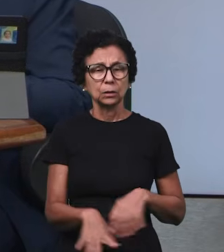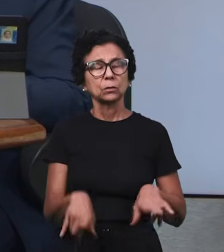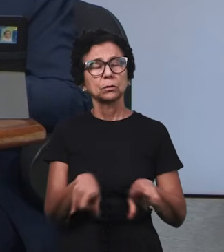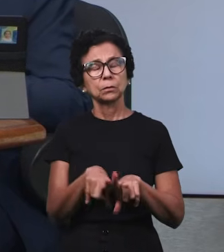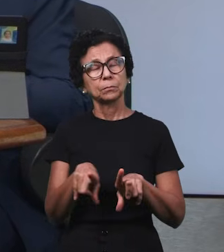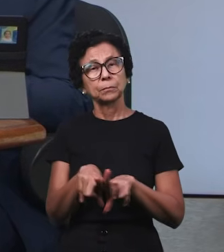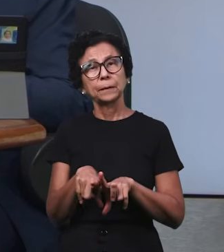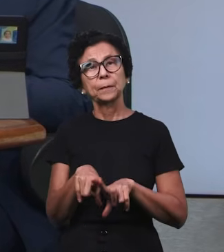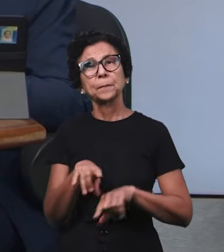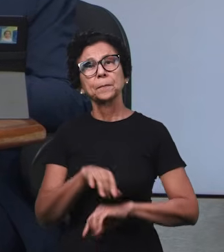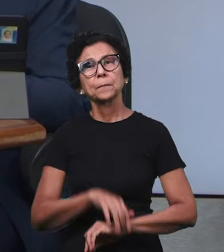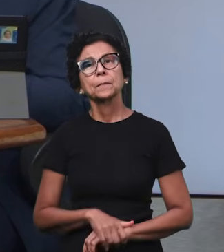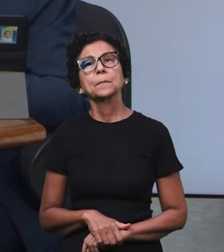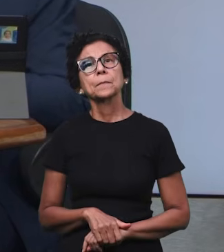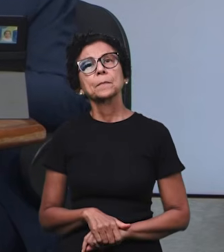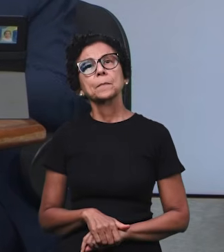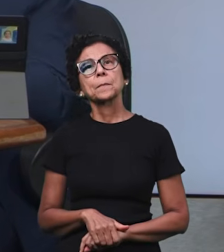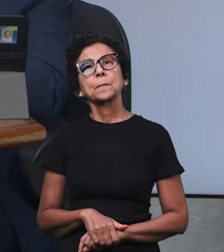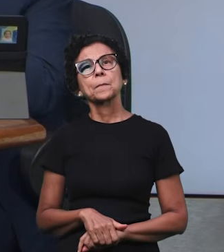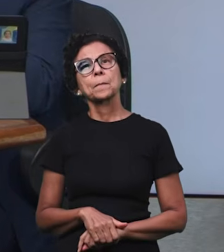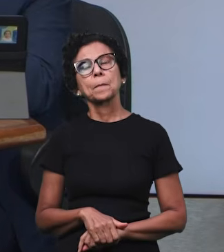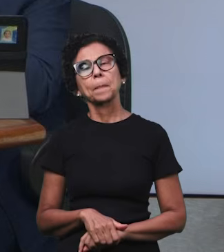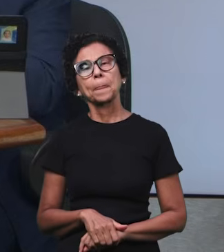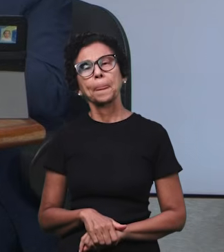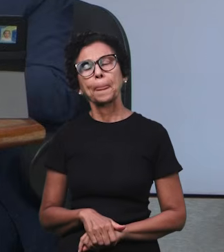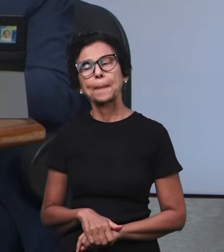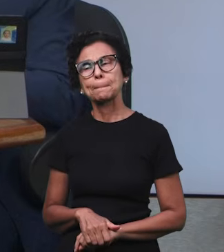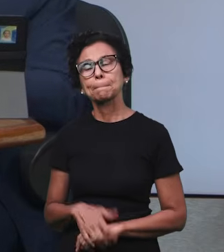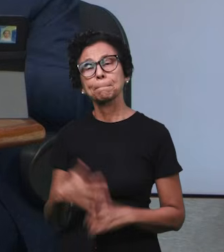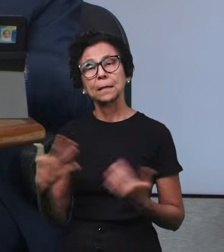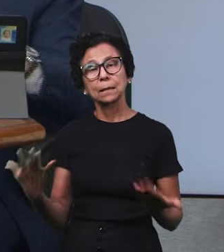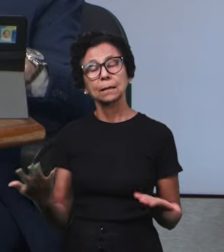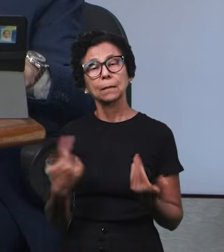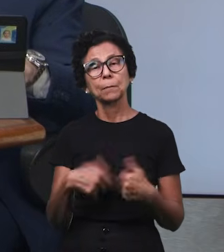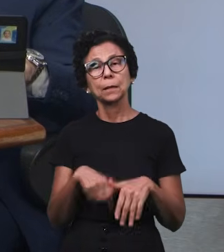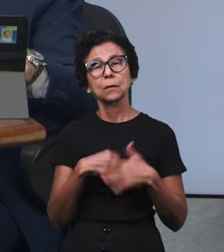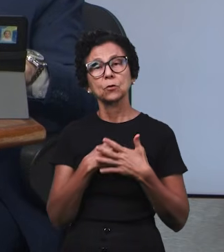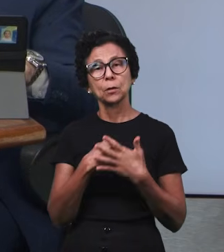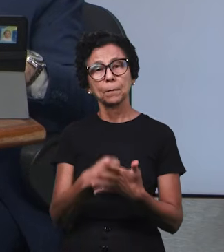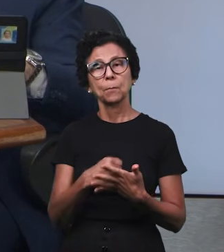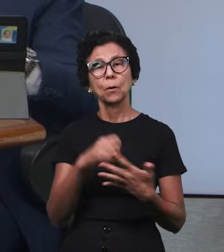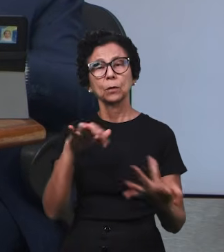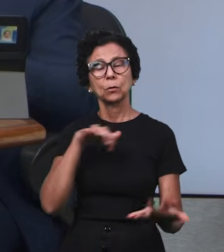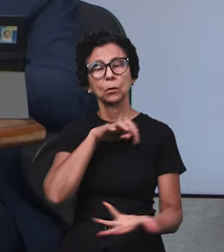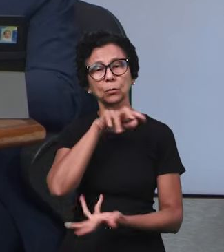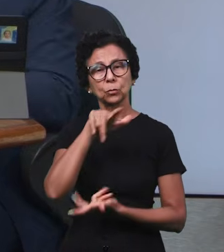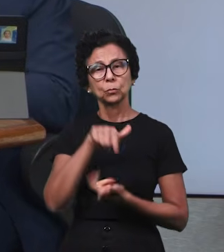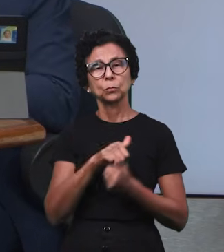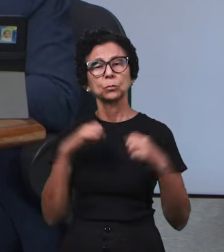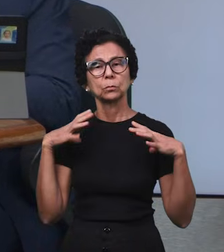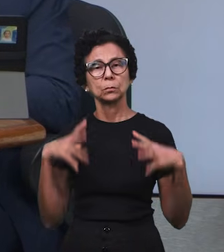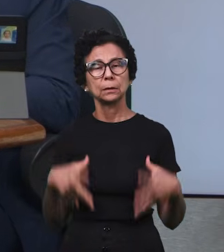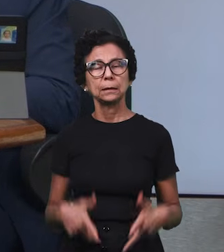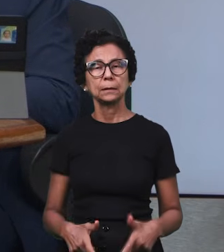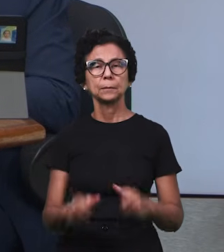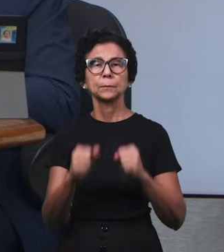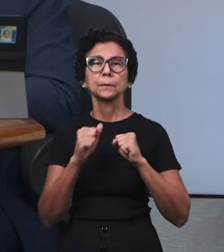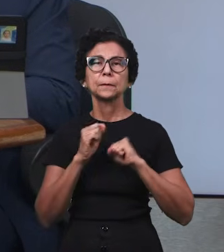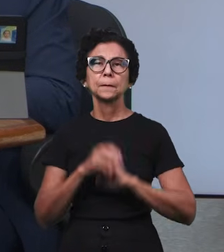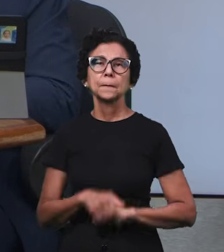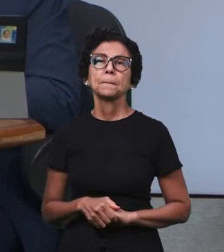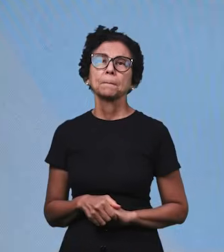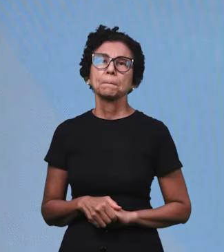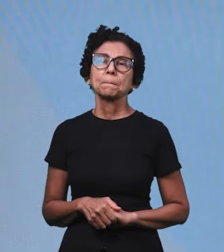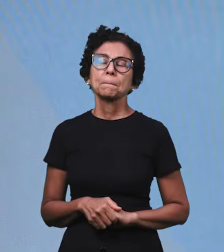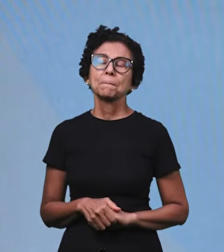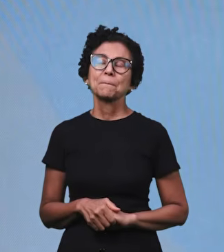prevenindo aqui que a pessoa progrida, a gente vai também protegendo o planeta, né? Então, essa é a questão da interação do lema do Dia Mundial